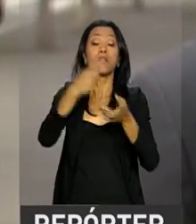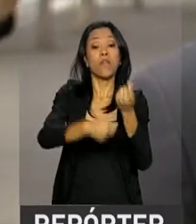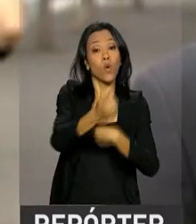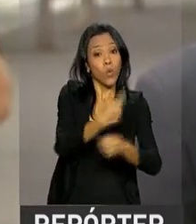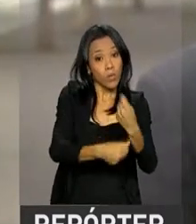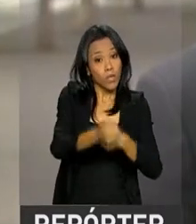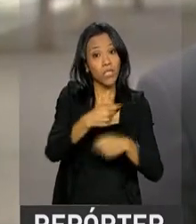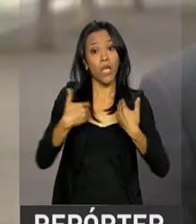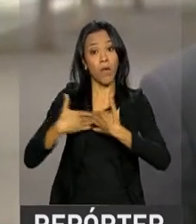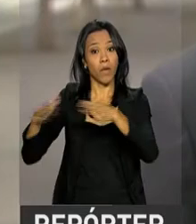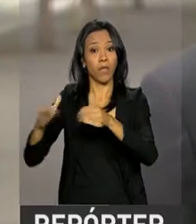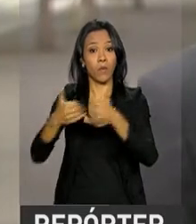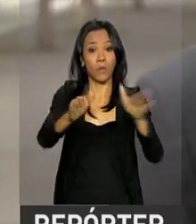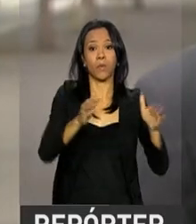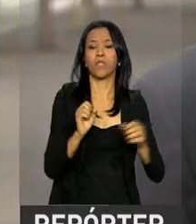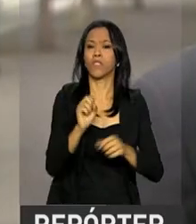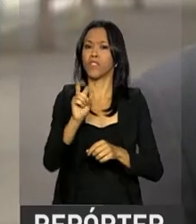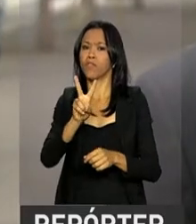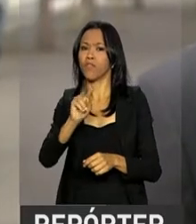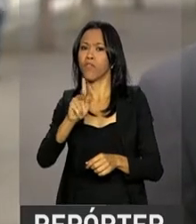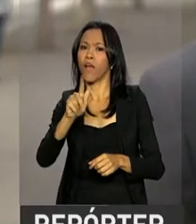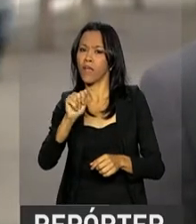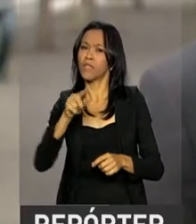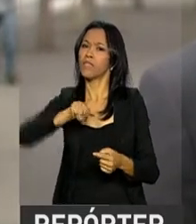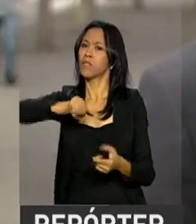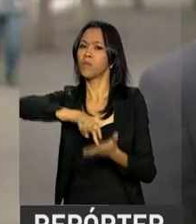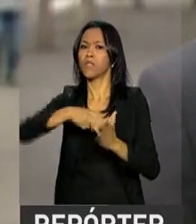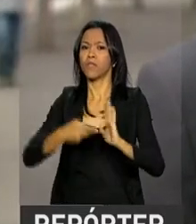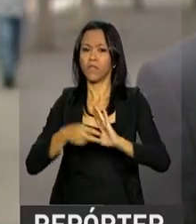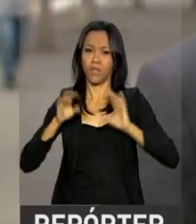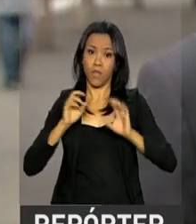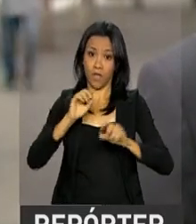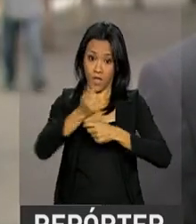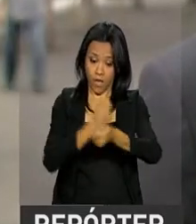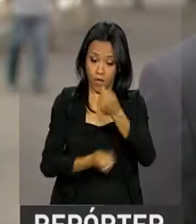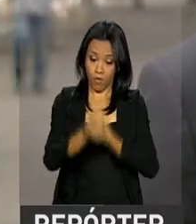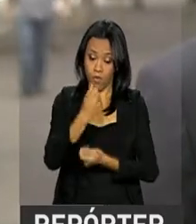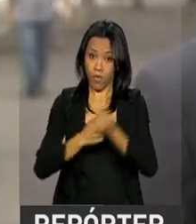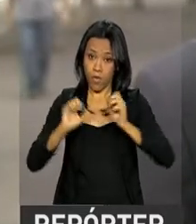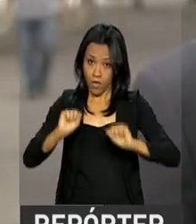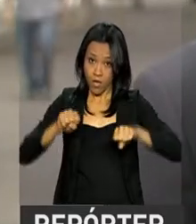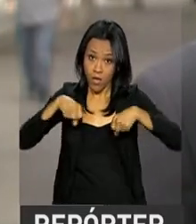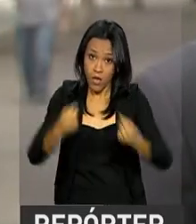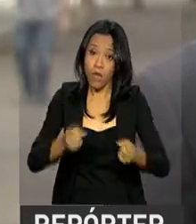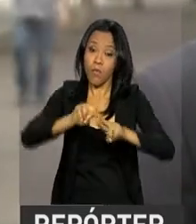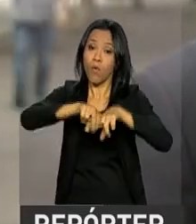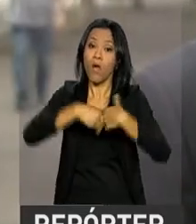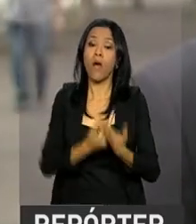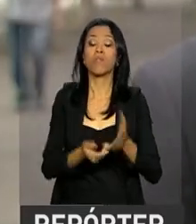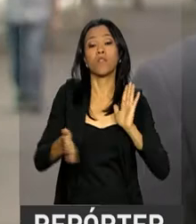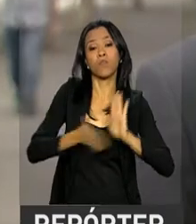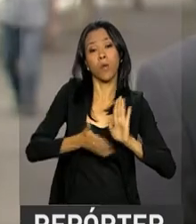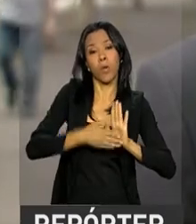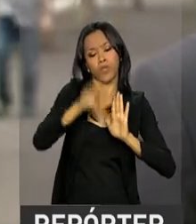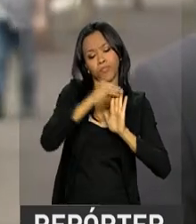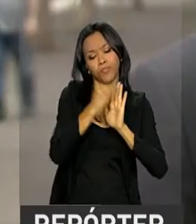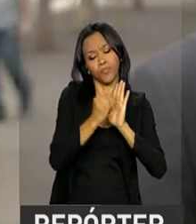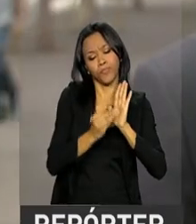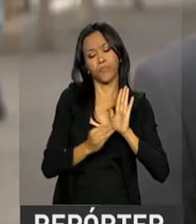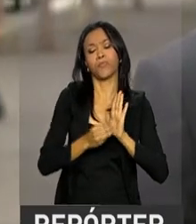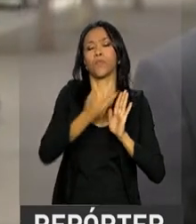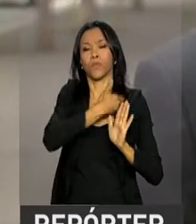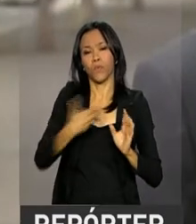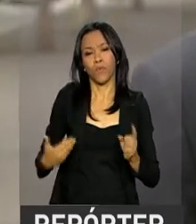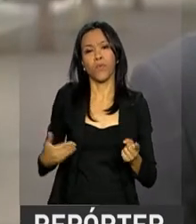a abertura de vagas é reflexo da recuperação a ação da economia alavancada pelas medidas adotadas pelo governo como a reforma trabalhista